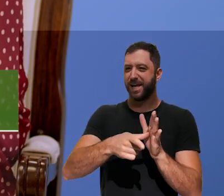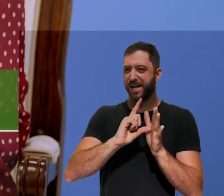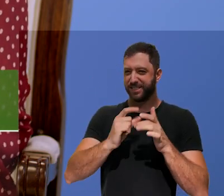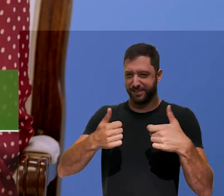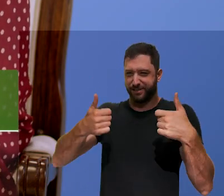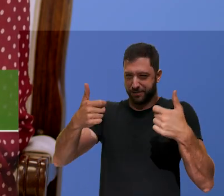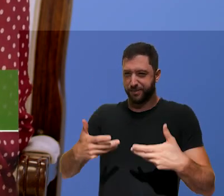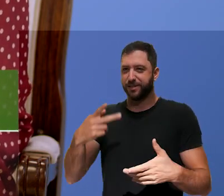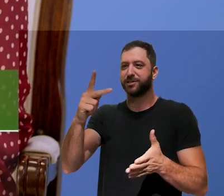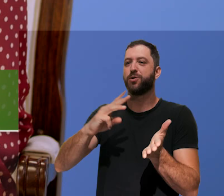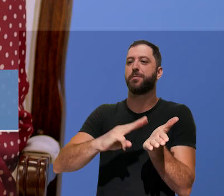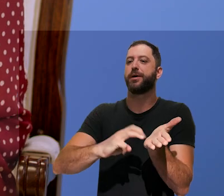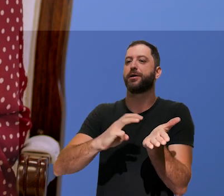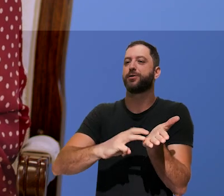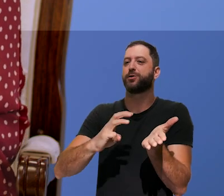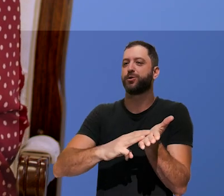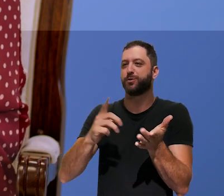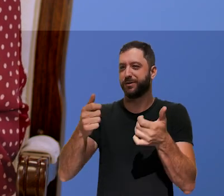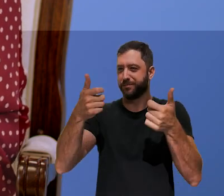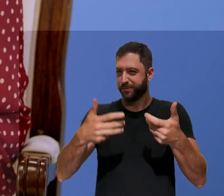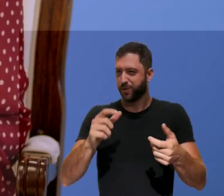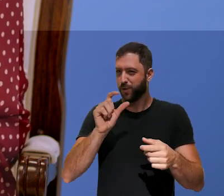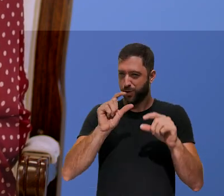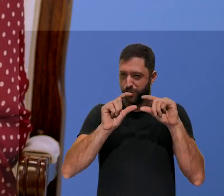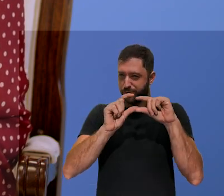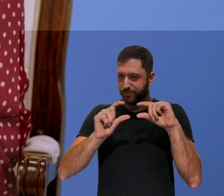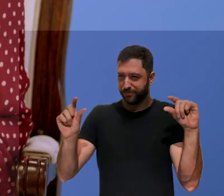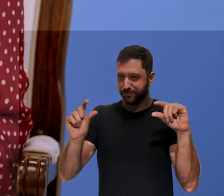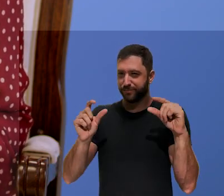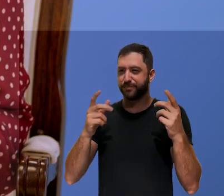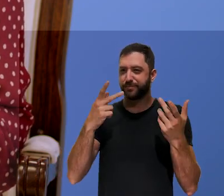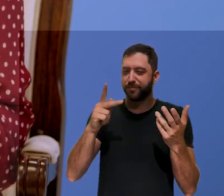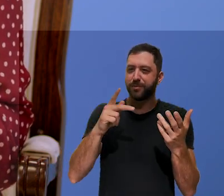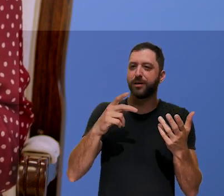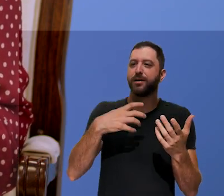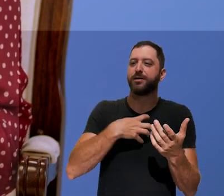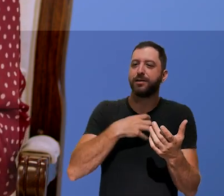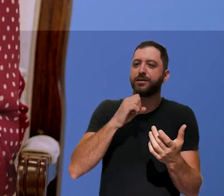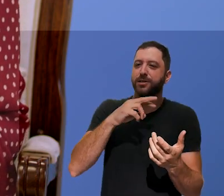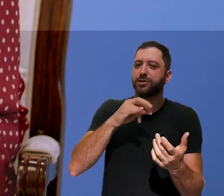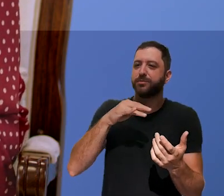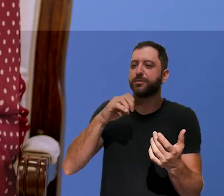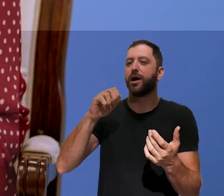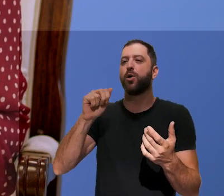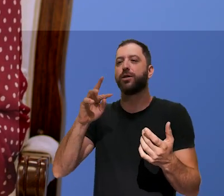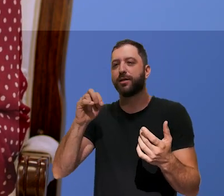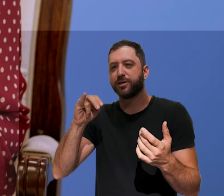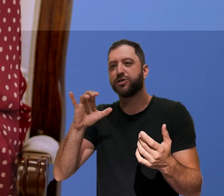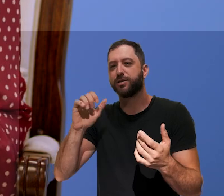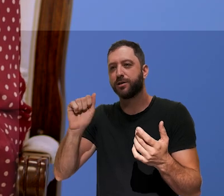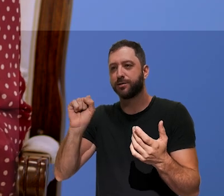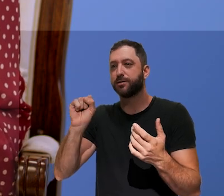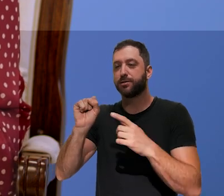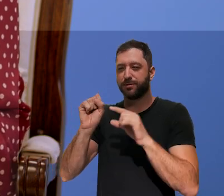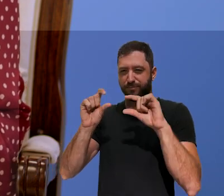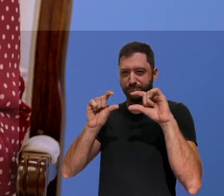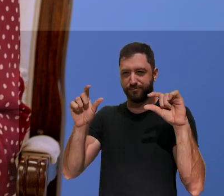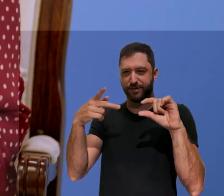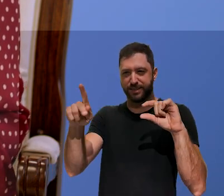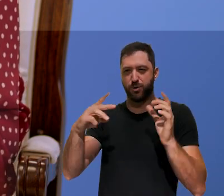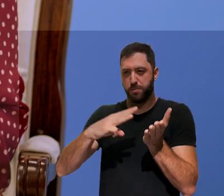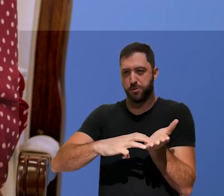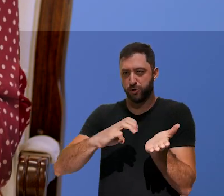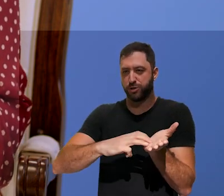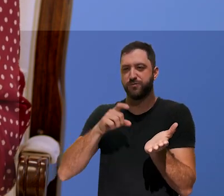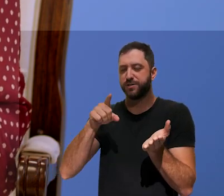é o Emoções Autênticas, uhum. E você vai falar o que diferenciou na sua vida, qual foi o ponto de virada...